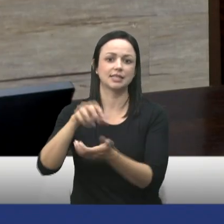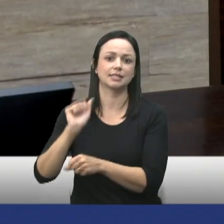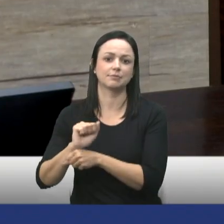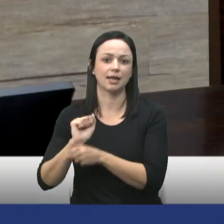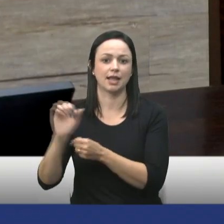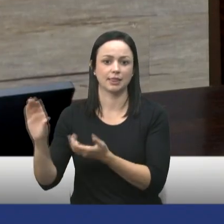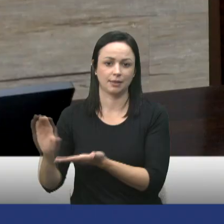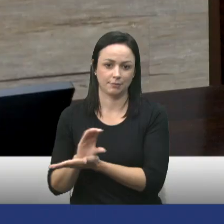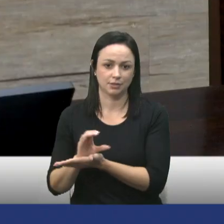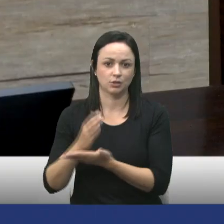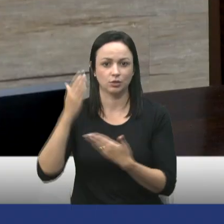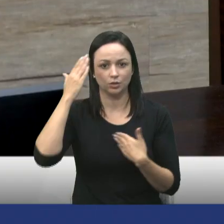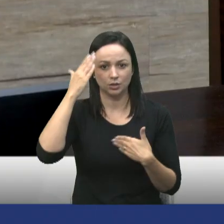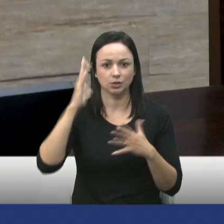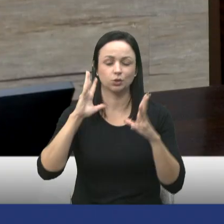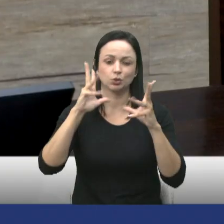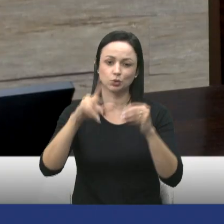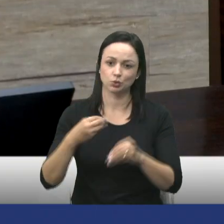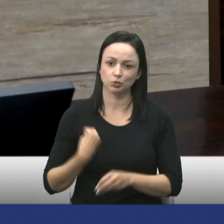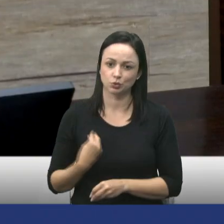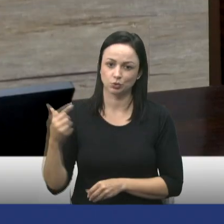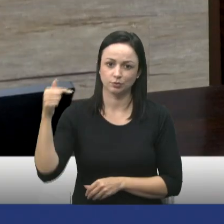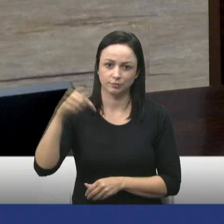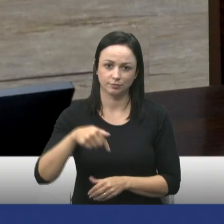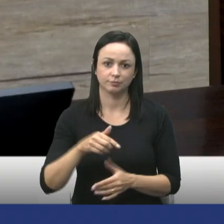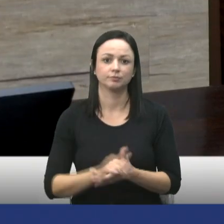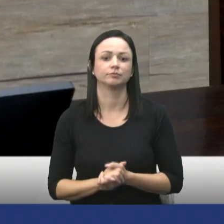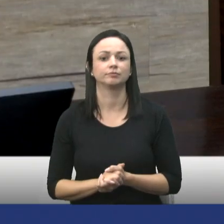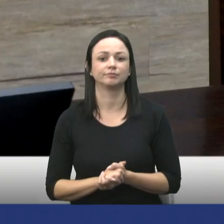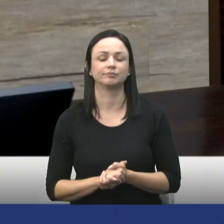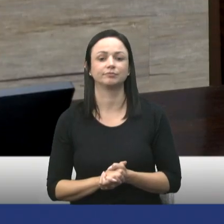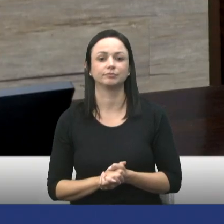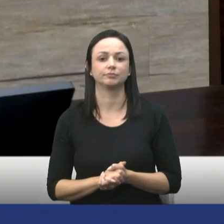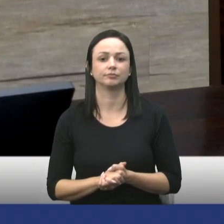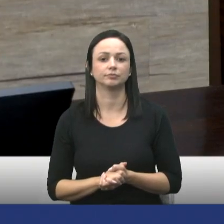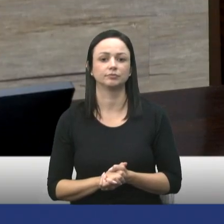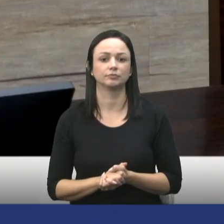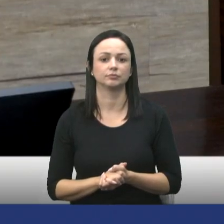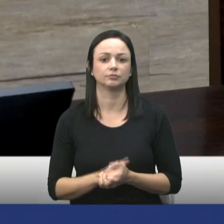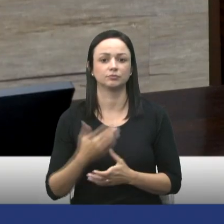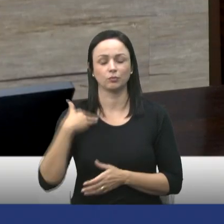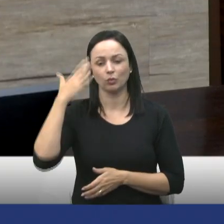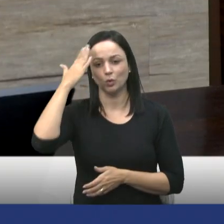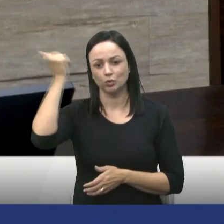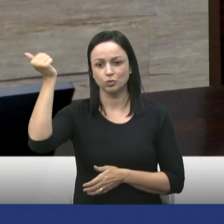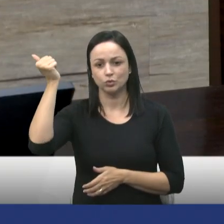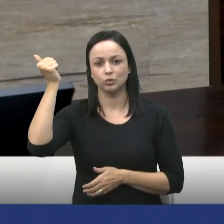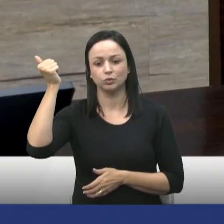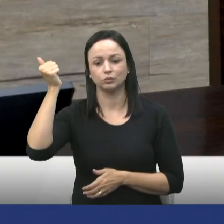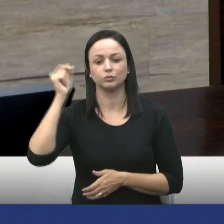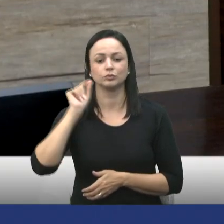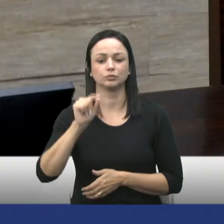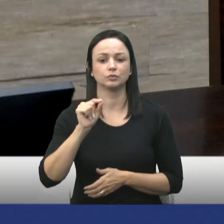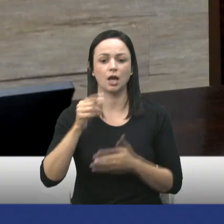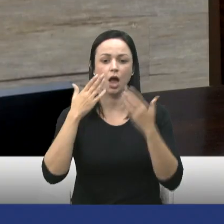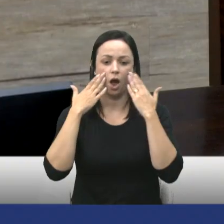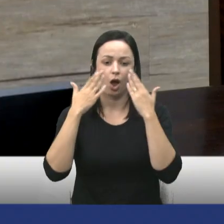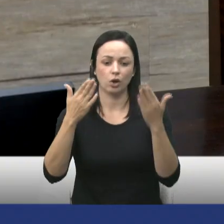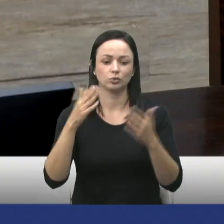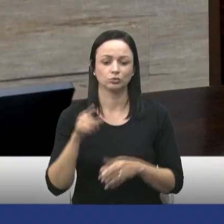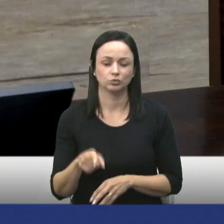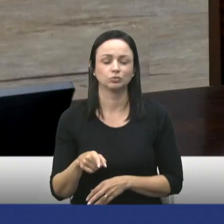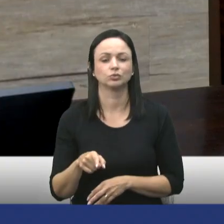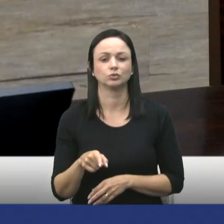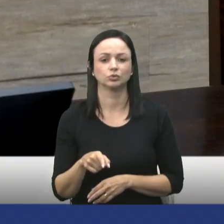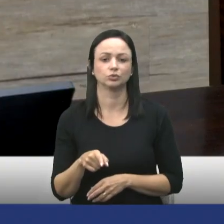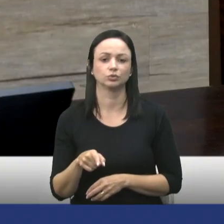emenda. Eu agradeço a presença de todos, né? Eu sei que essas audiências, né,